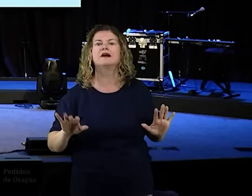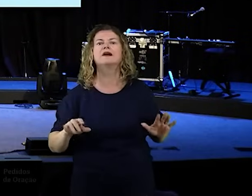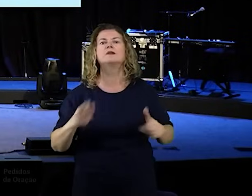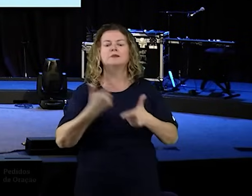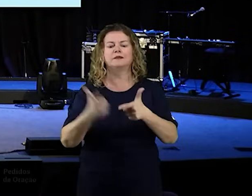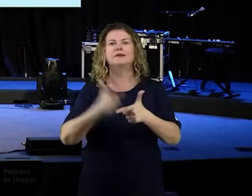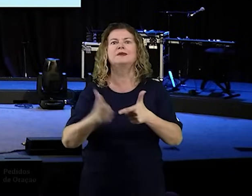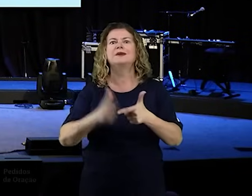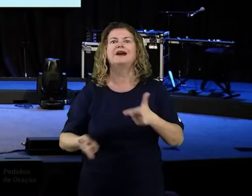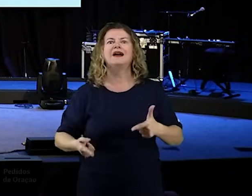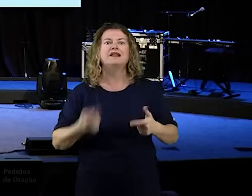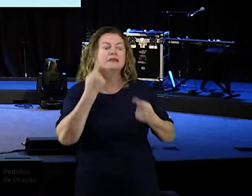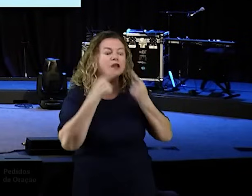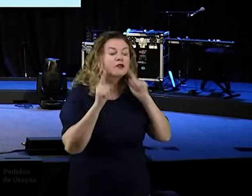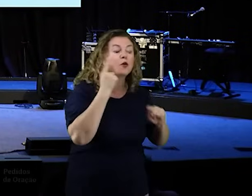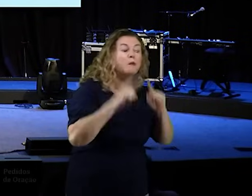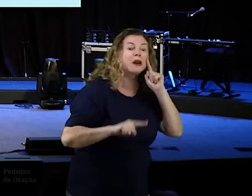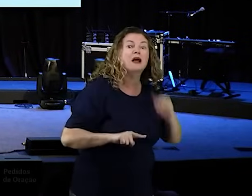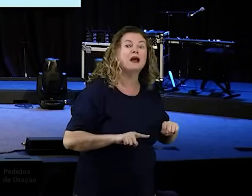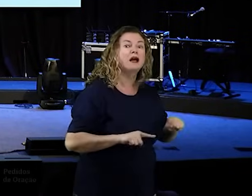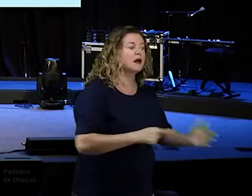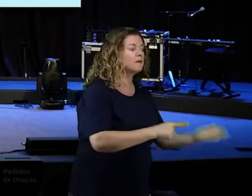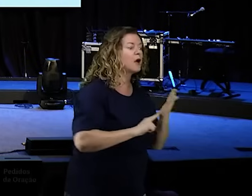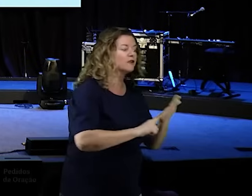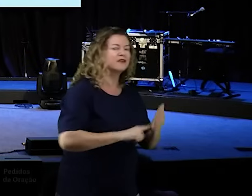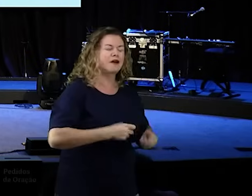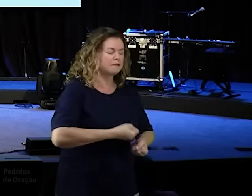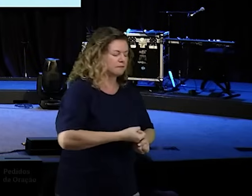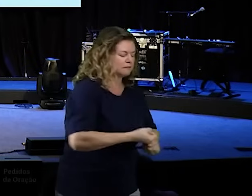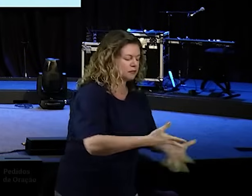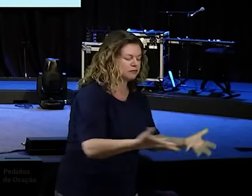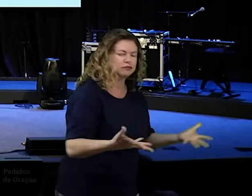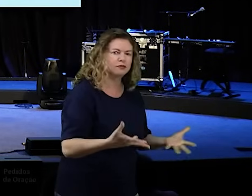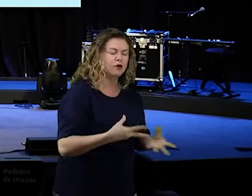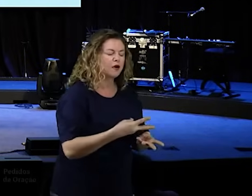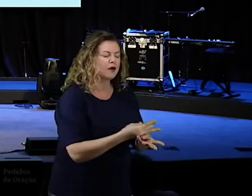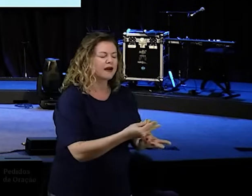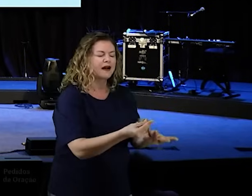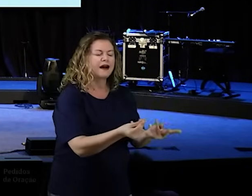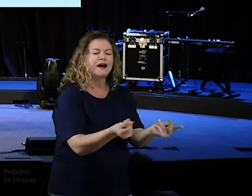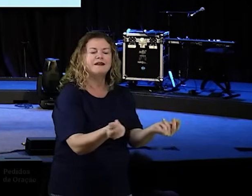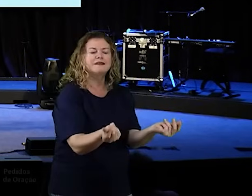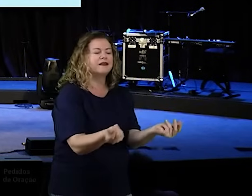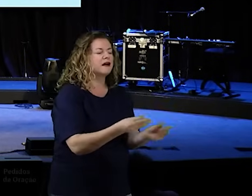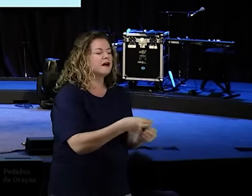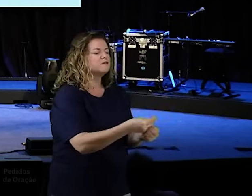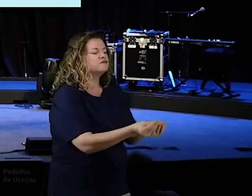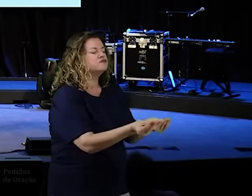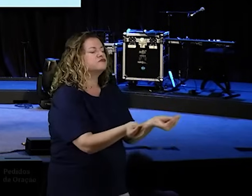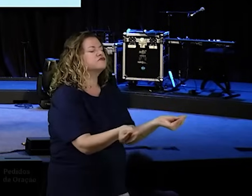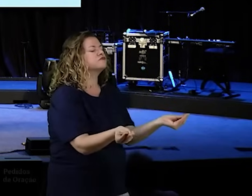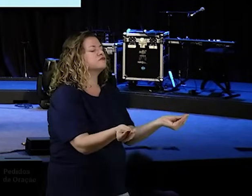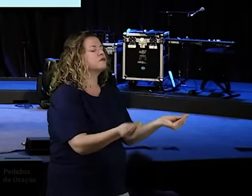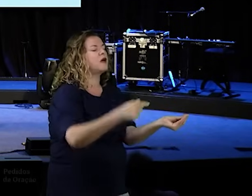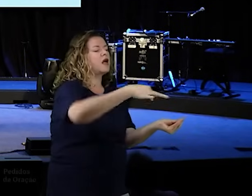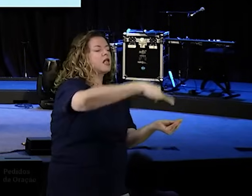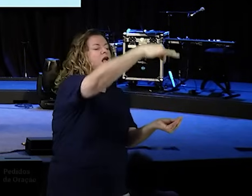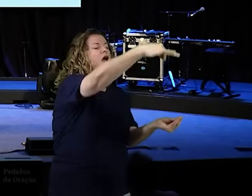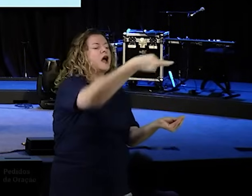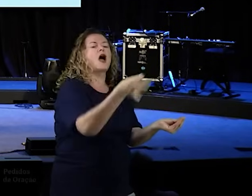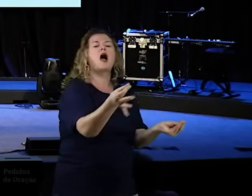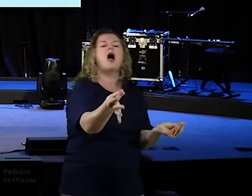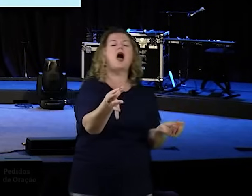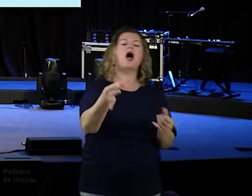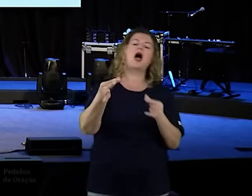Vamos jogar Flechas Vamos jogar Búzios Vamos jogar Os vamos ver o que falam os Búzios vocês lembram